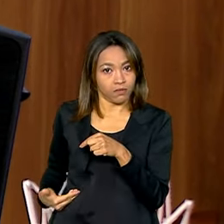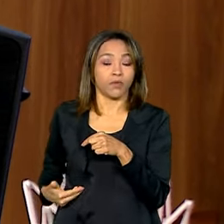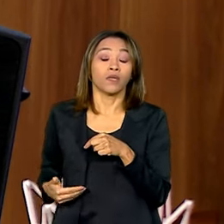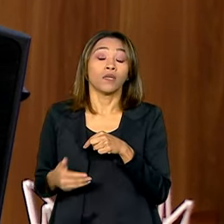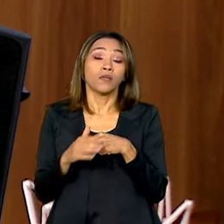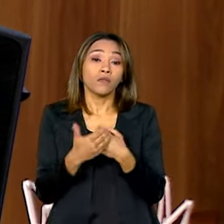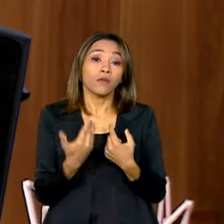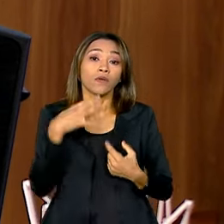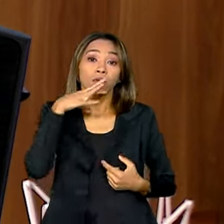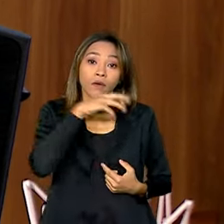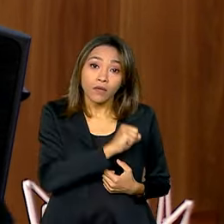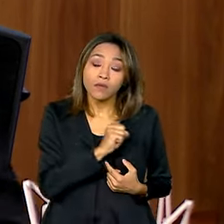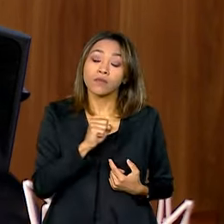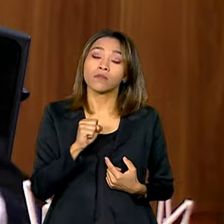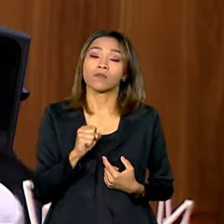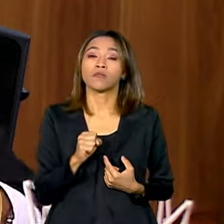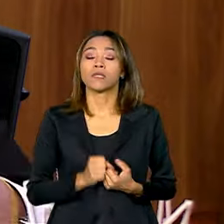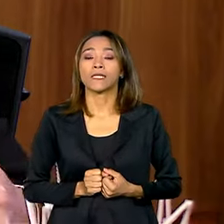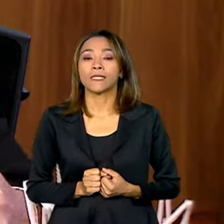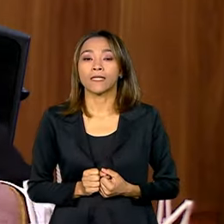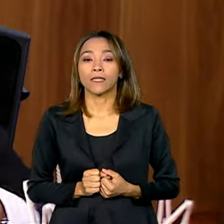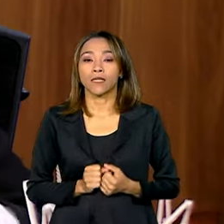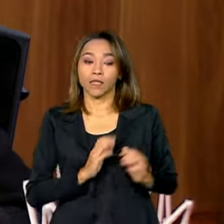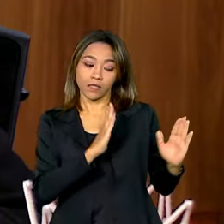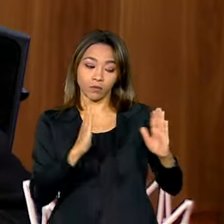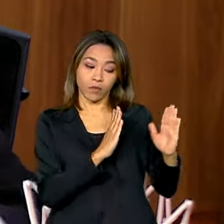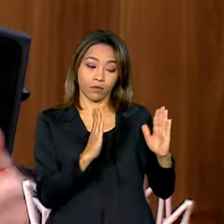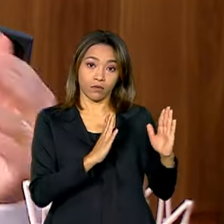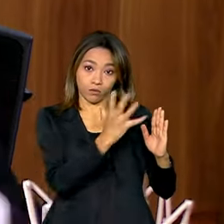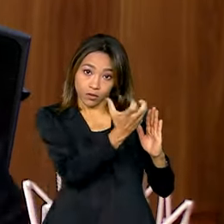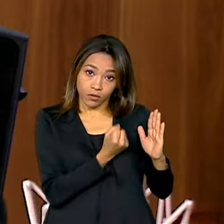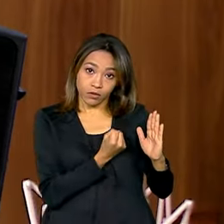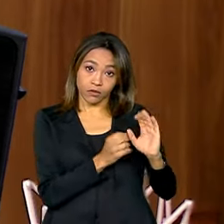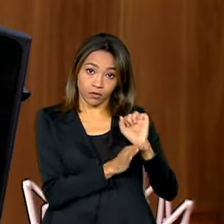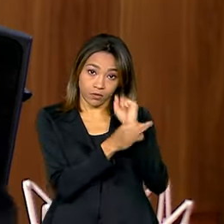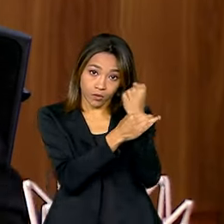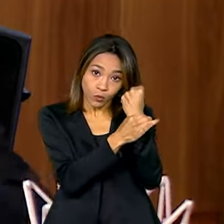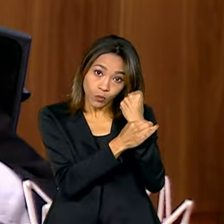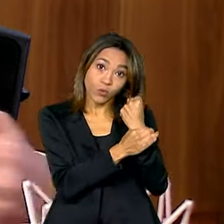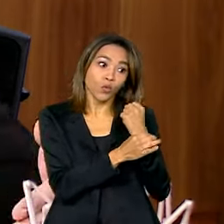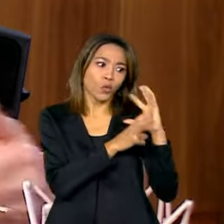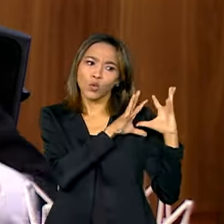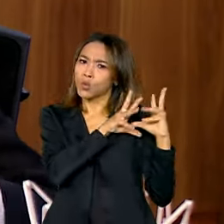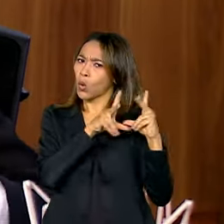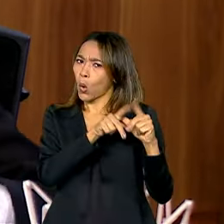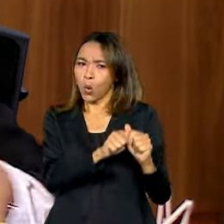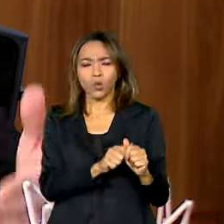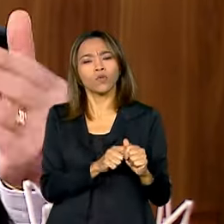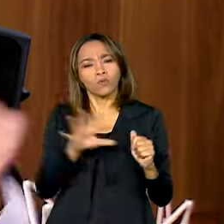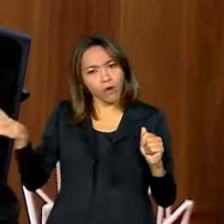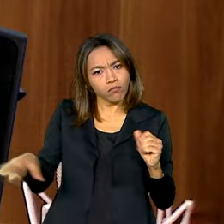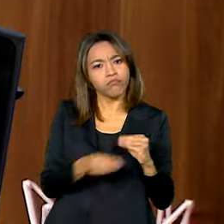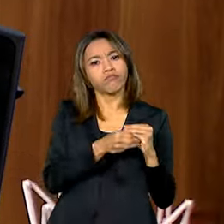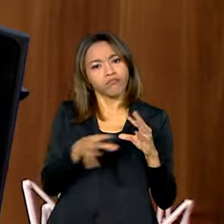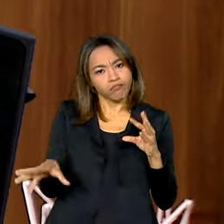que no período do seguro defeso, acho que quase todos serão beneficiados com essa não interrupção. Então